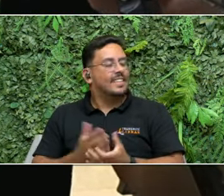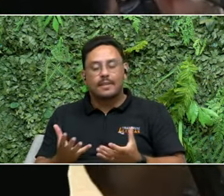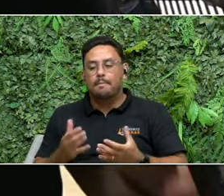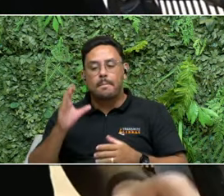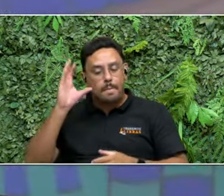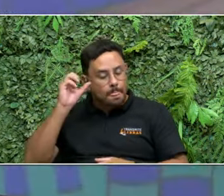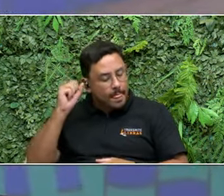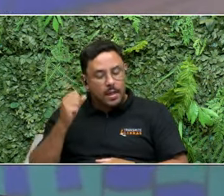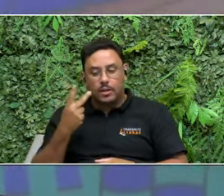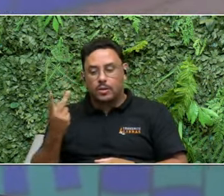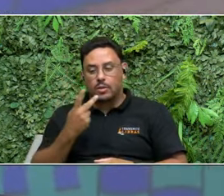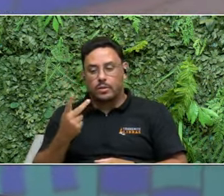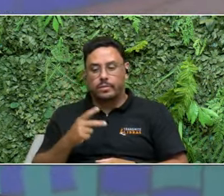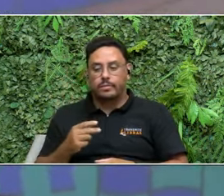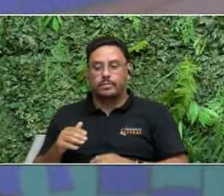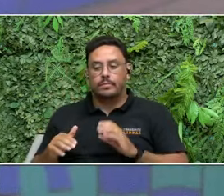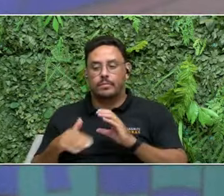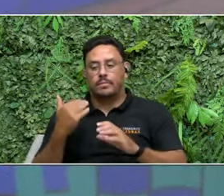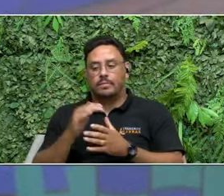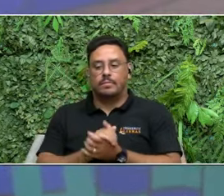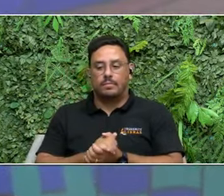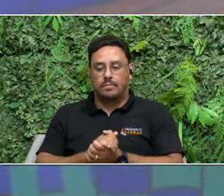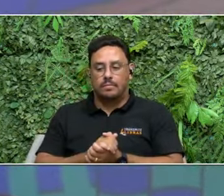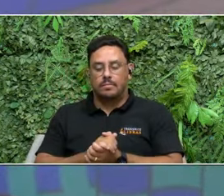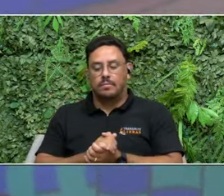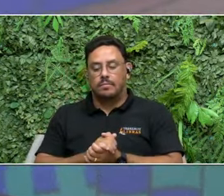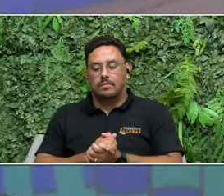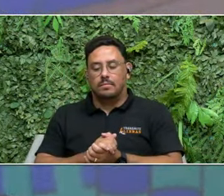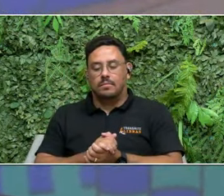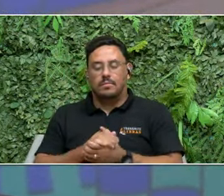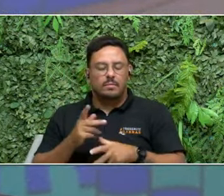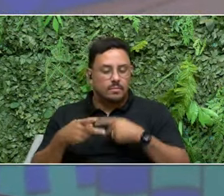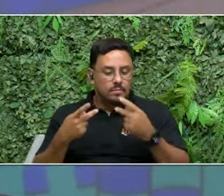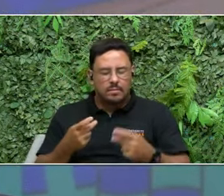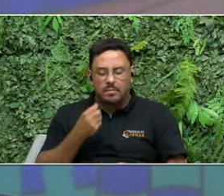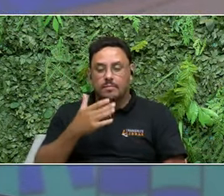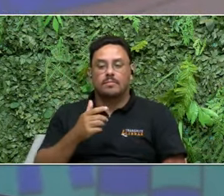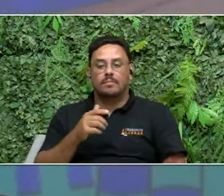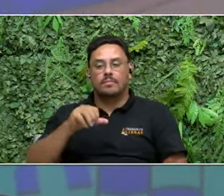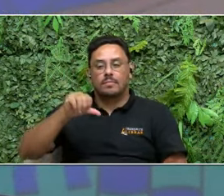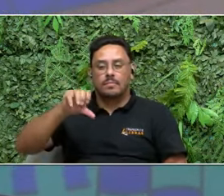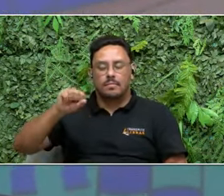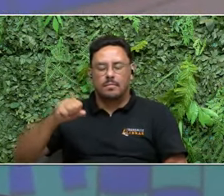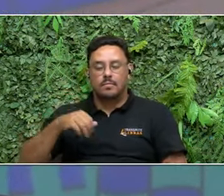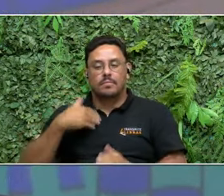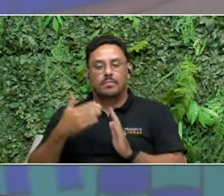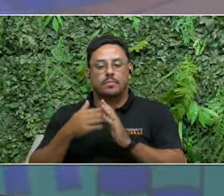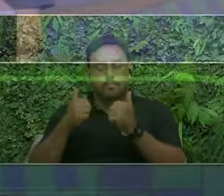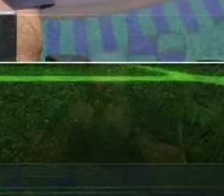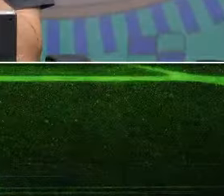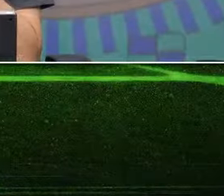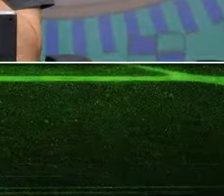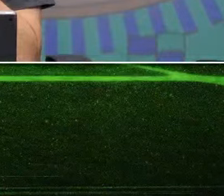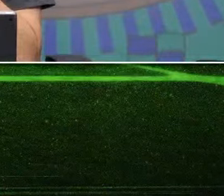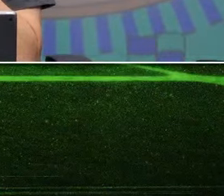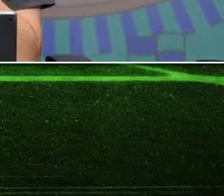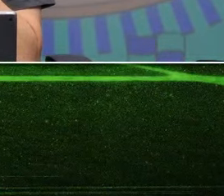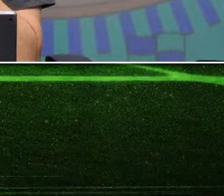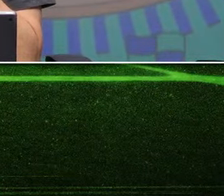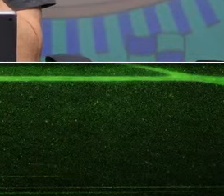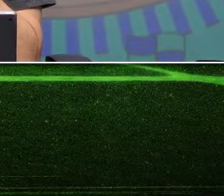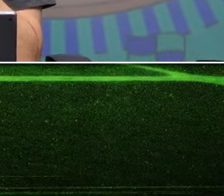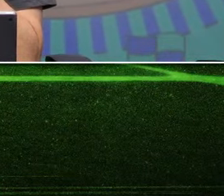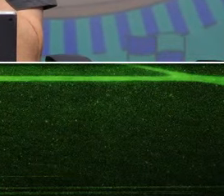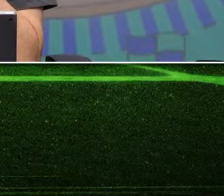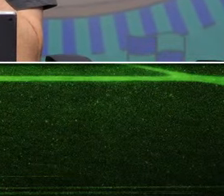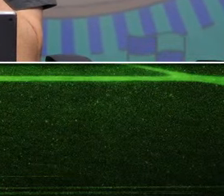ouvir mais dois ouvidos roda aí Taliban Fala aí gente da 98 tudo bom é primeiro tempo de